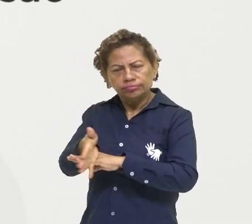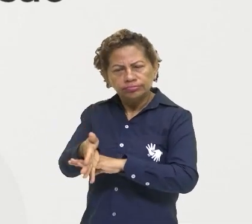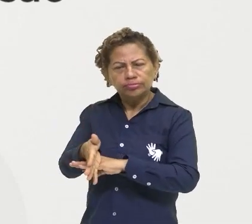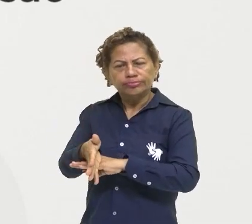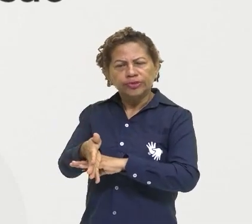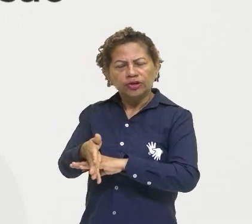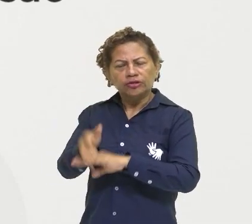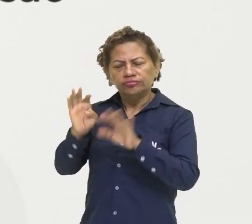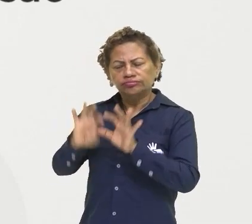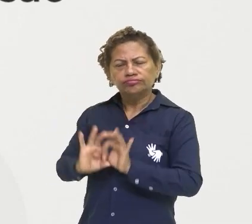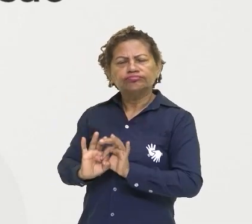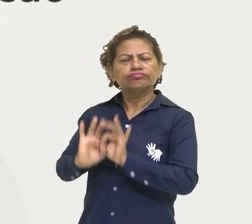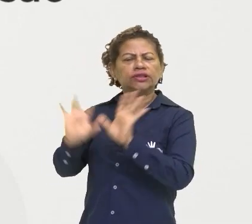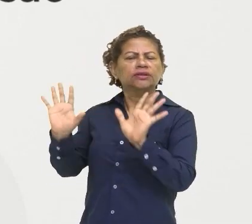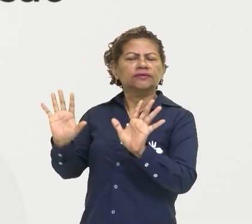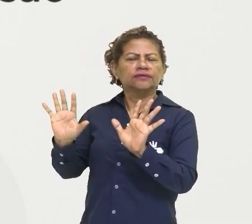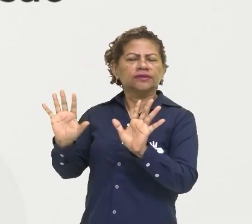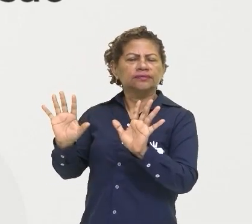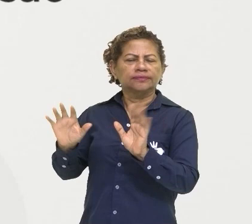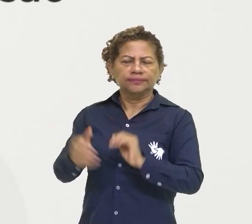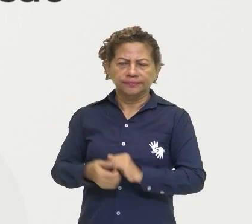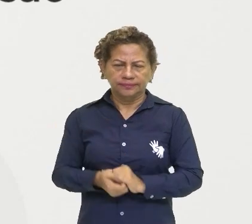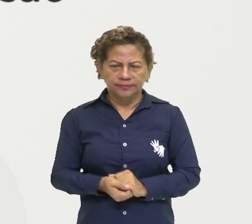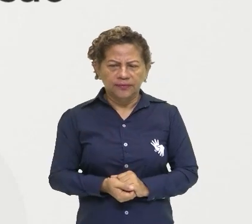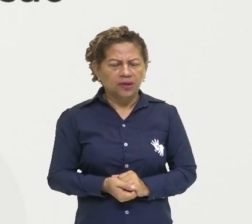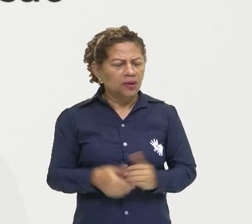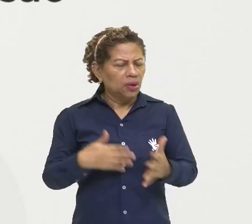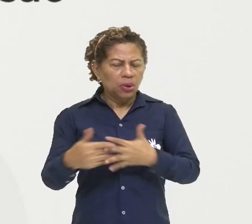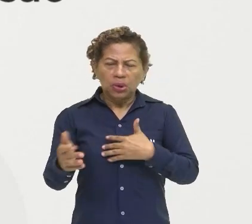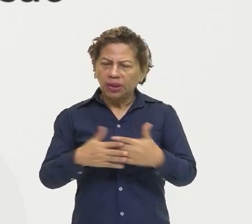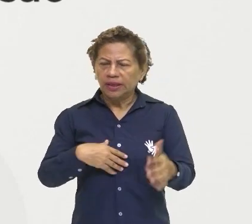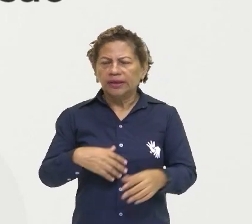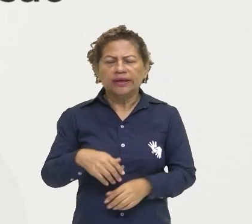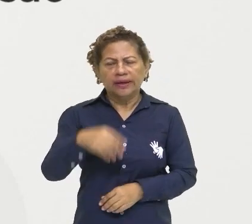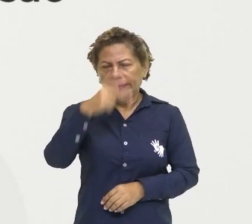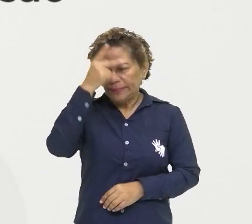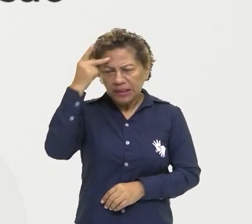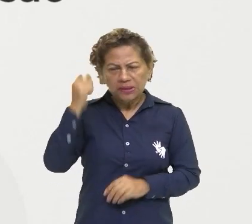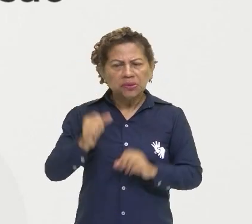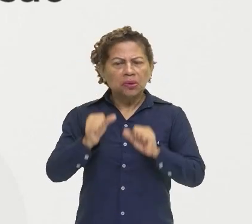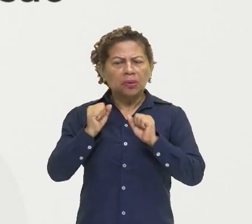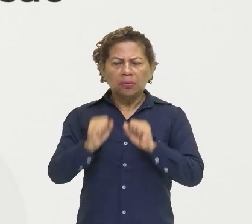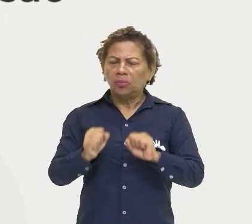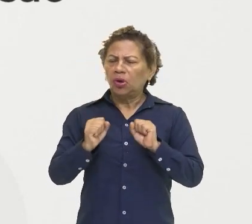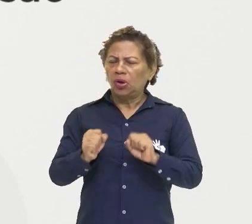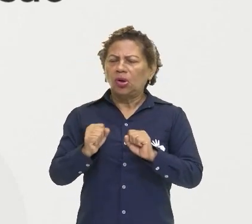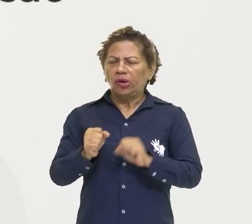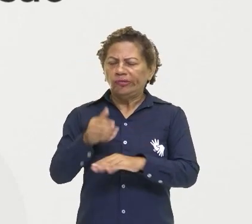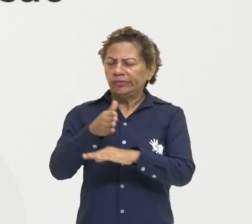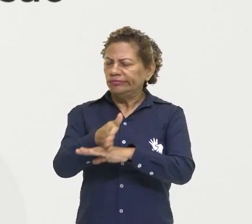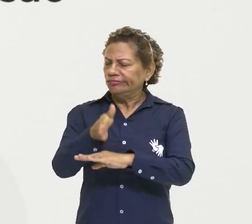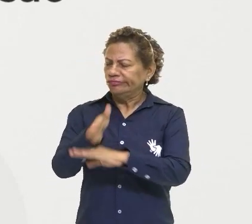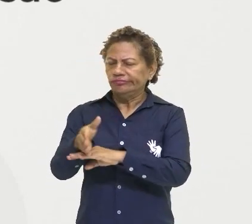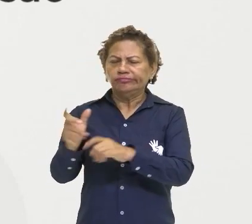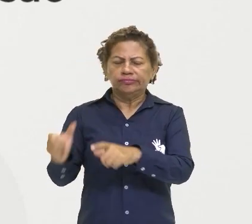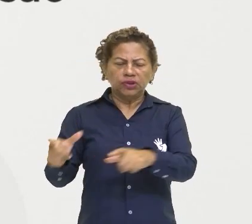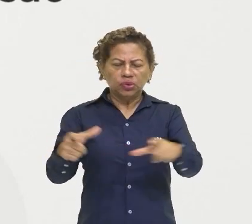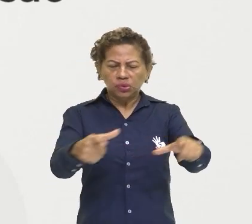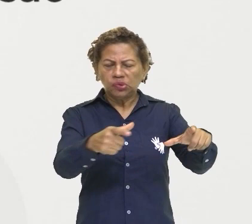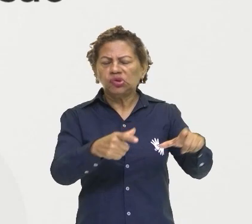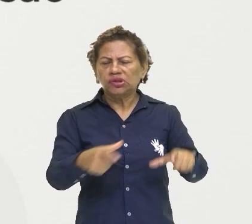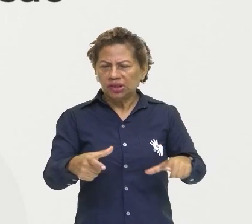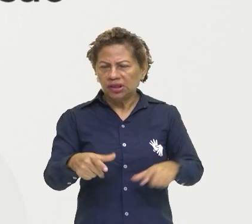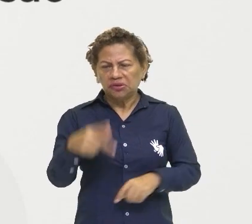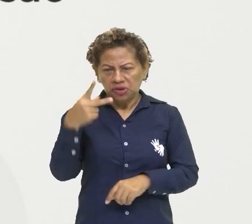ser acessado livremente, tá? Por qualquer pessoa, sem custo. É um local que permite